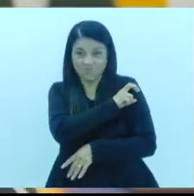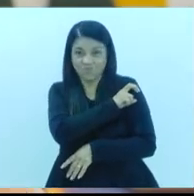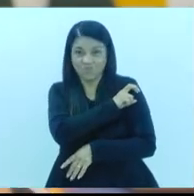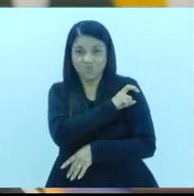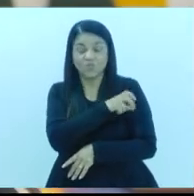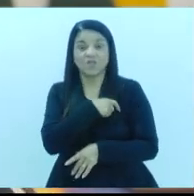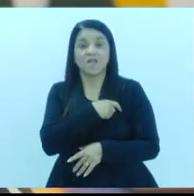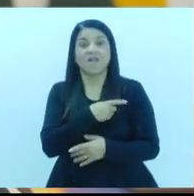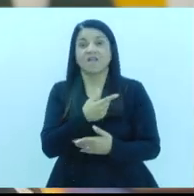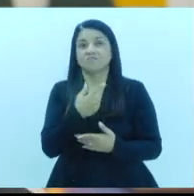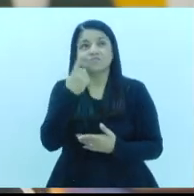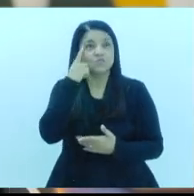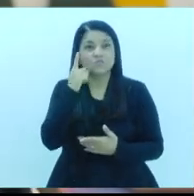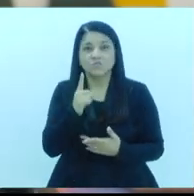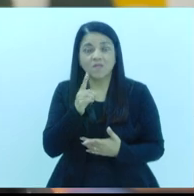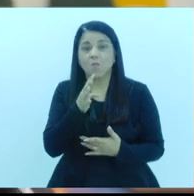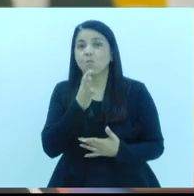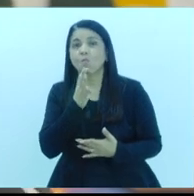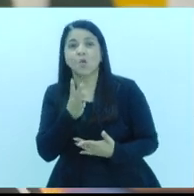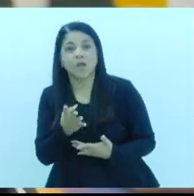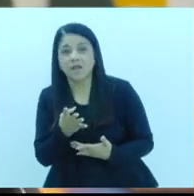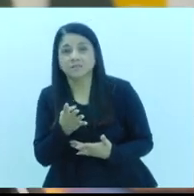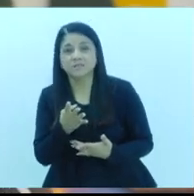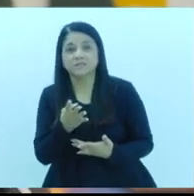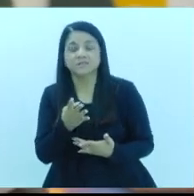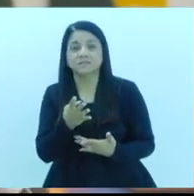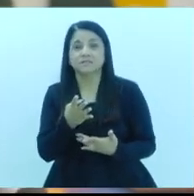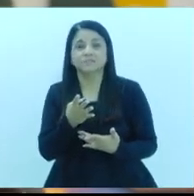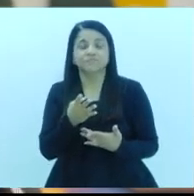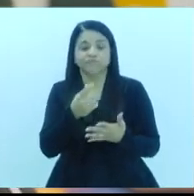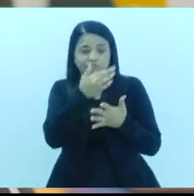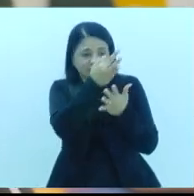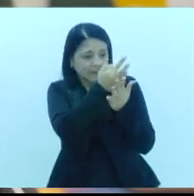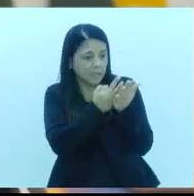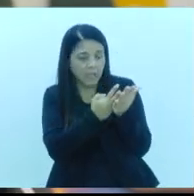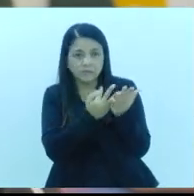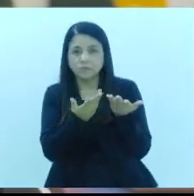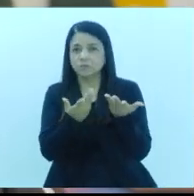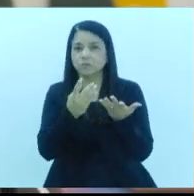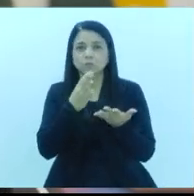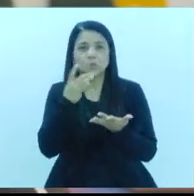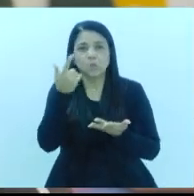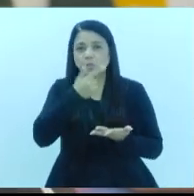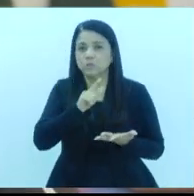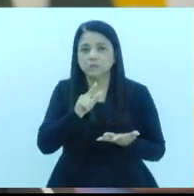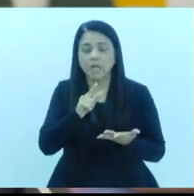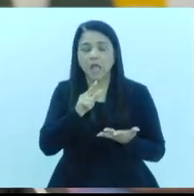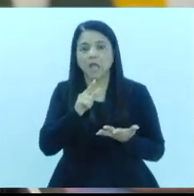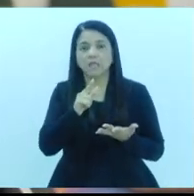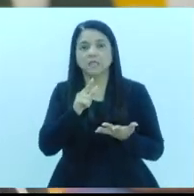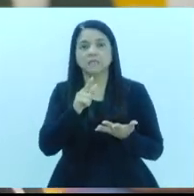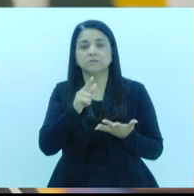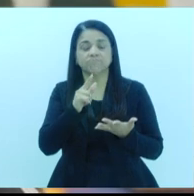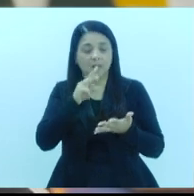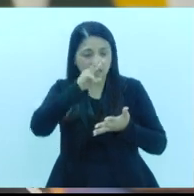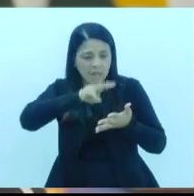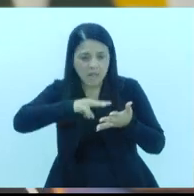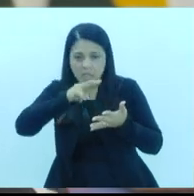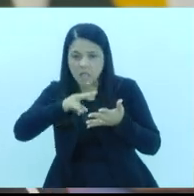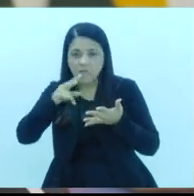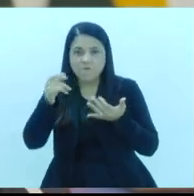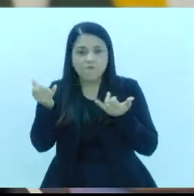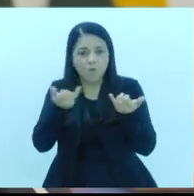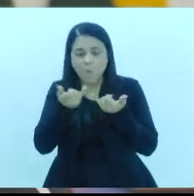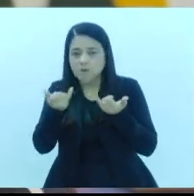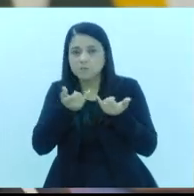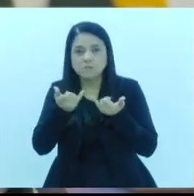saber reconhecer os elementos de um texto, sem conseguir depreender informações, né,